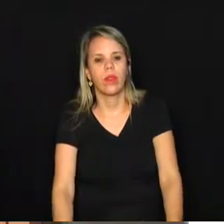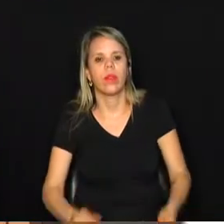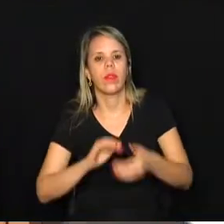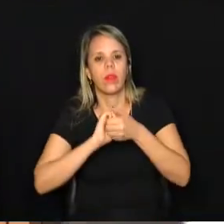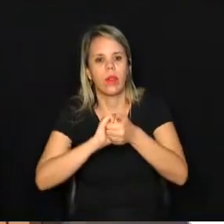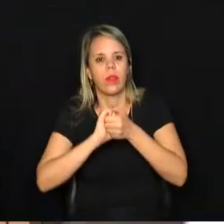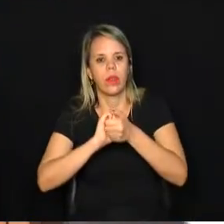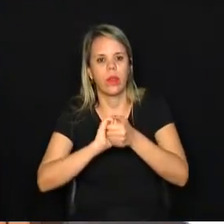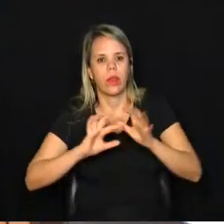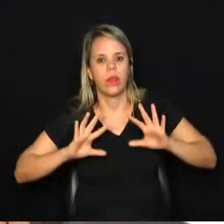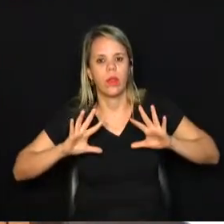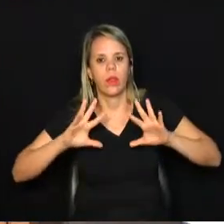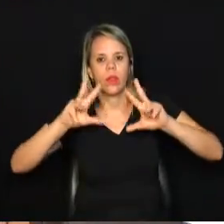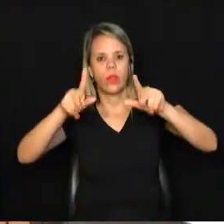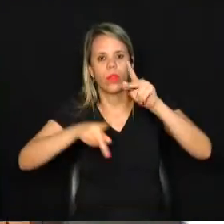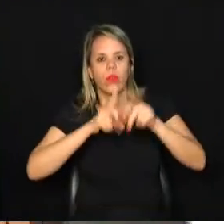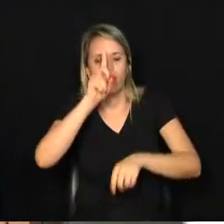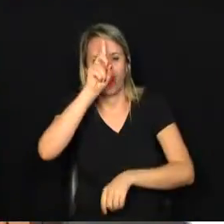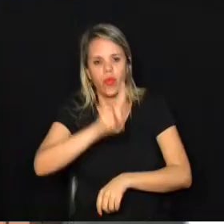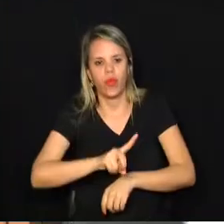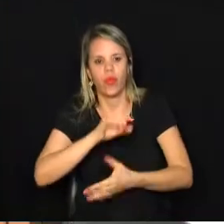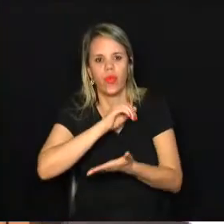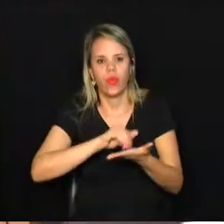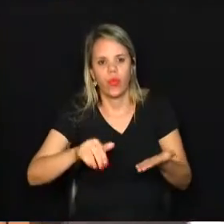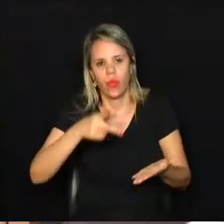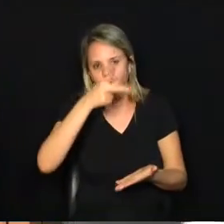Cumprimento a todos os diretores,